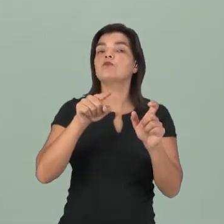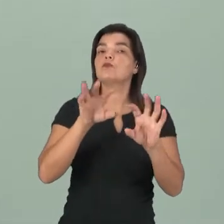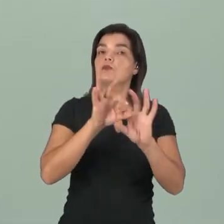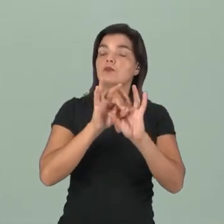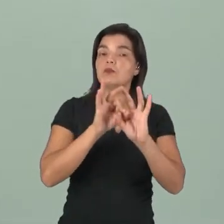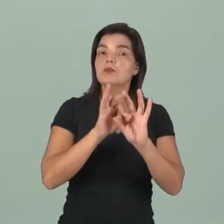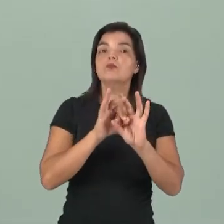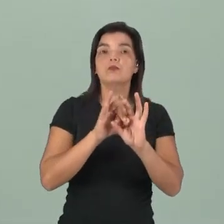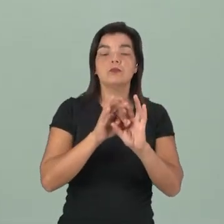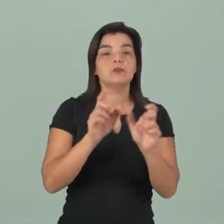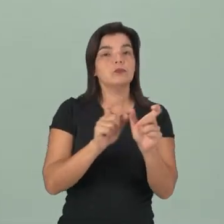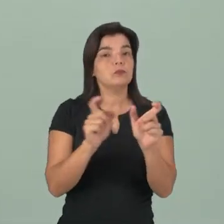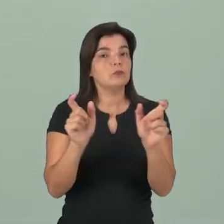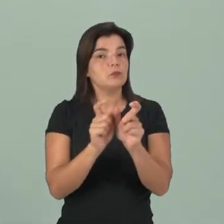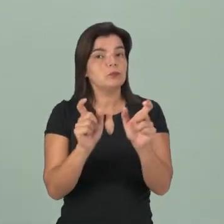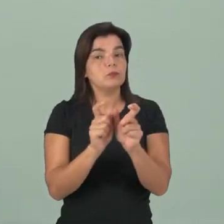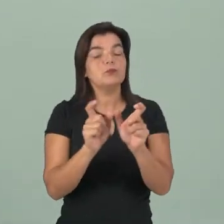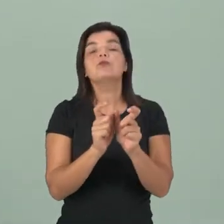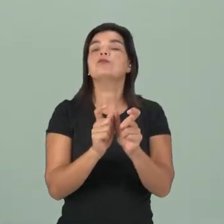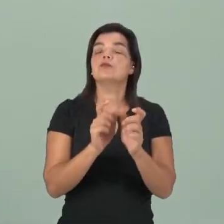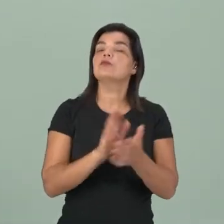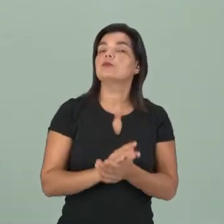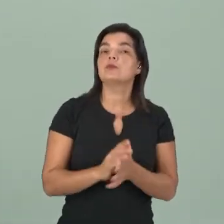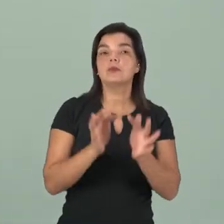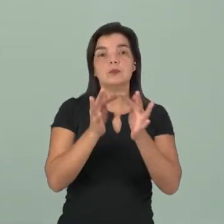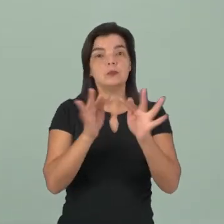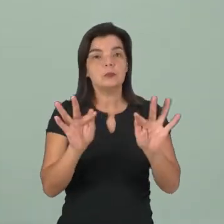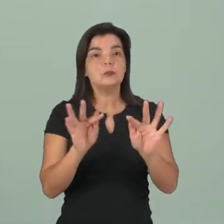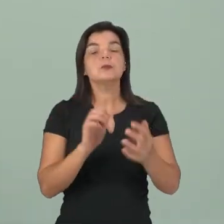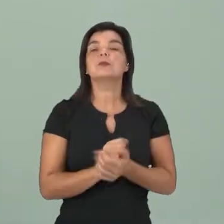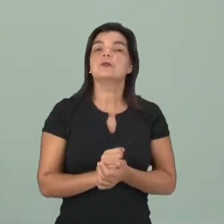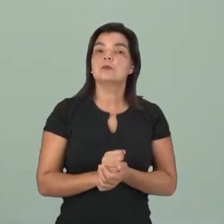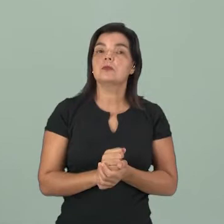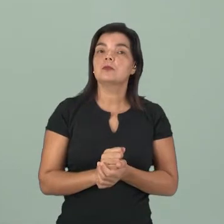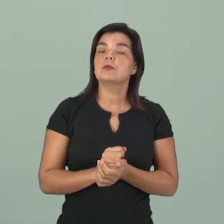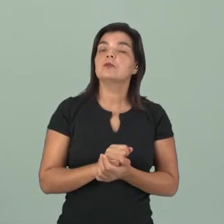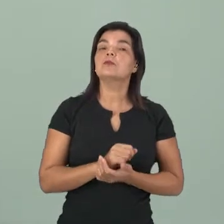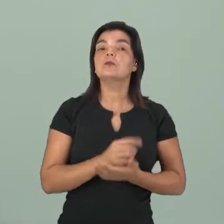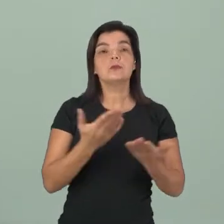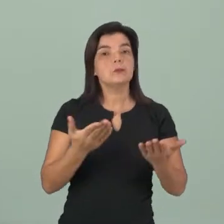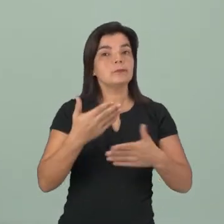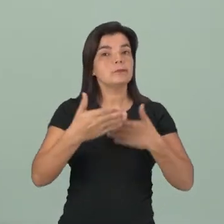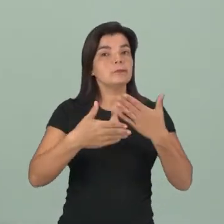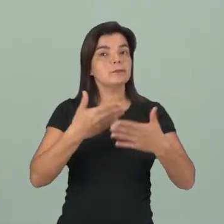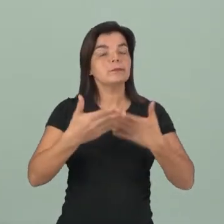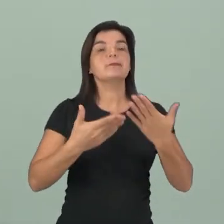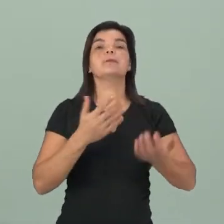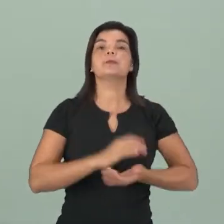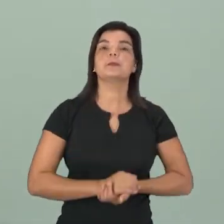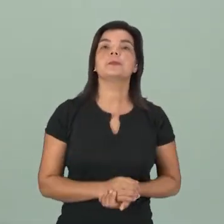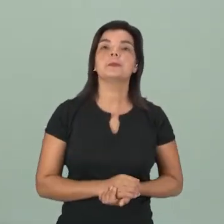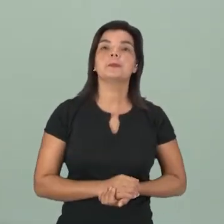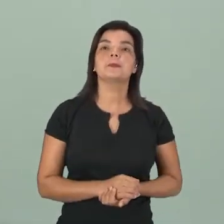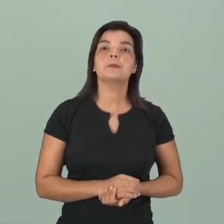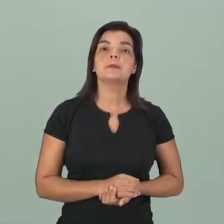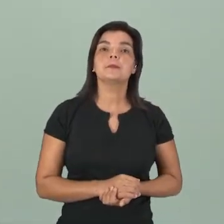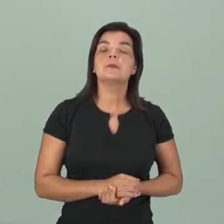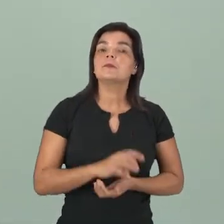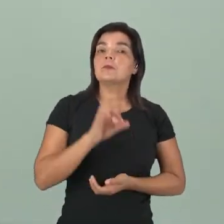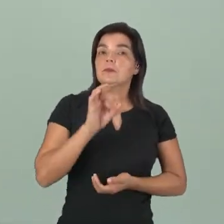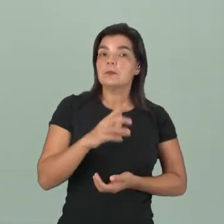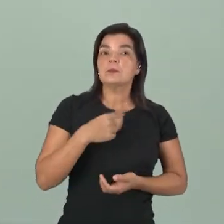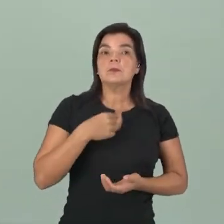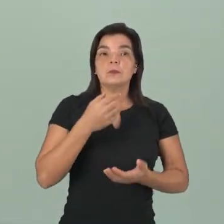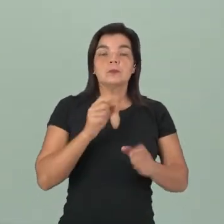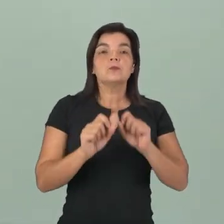conexão entre uma letra e outra, forma uma palavra, forma uma frase, né? Uma oração, um texto, e assim sucessivamente, tá? Só